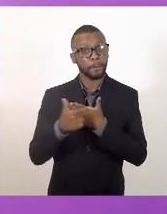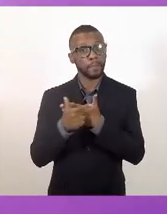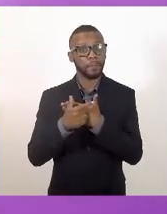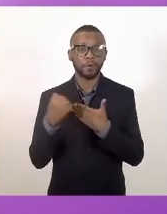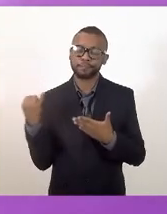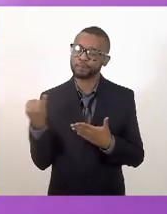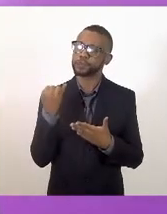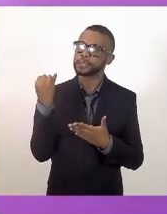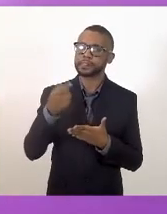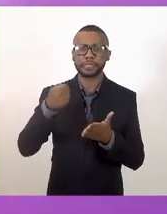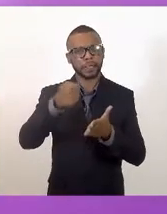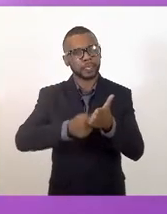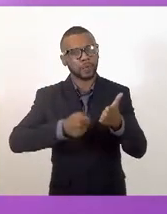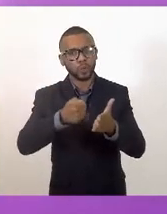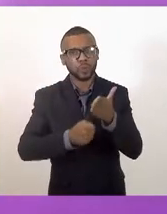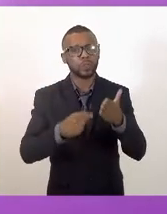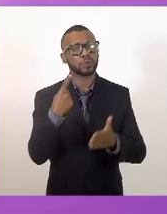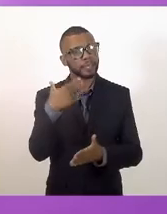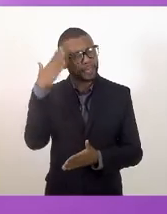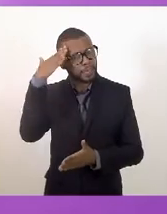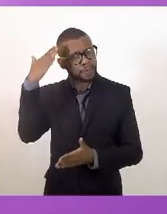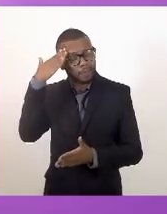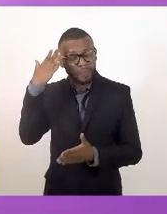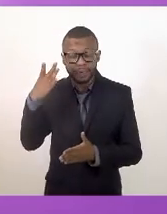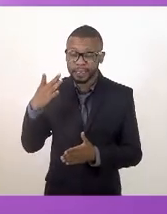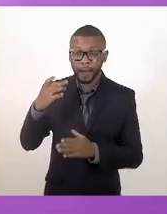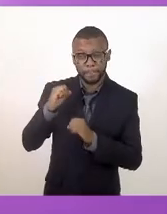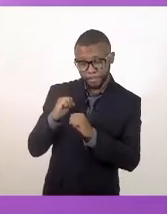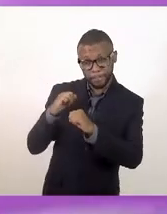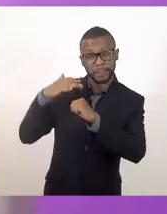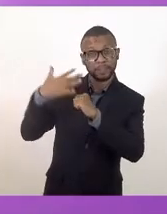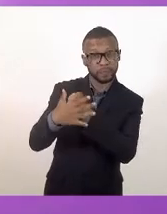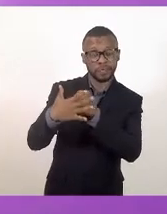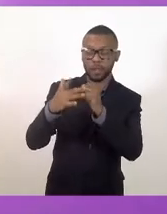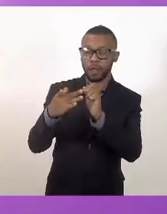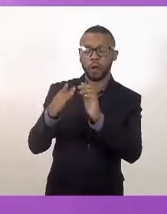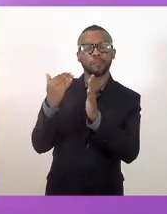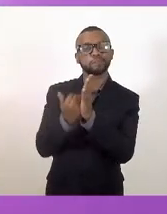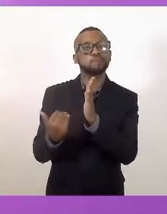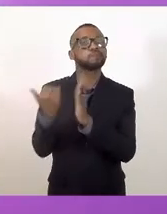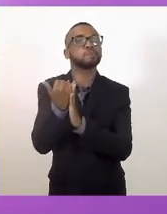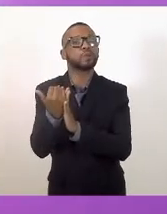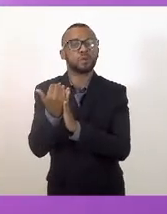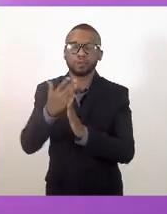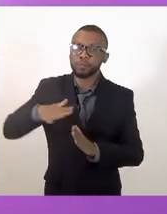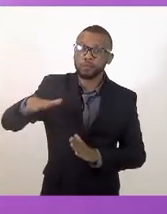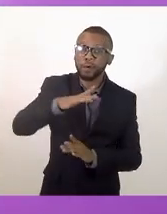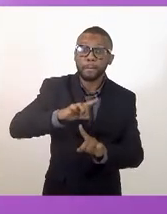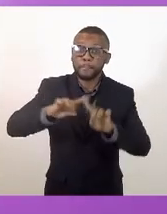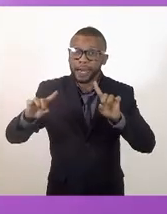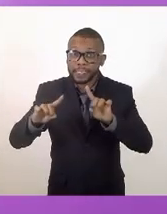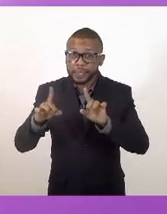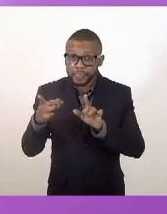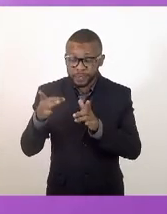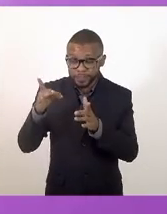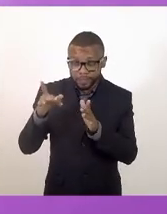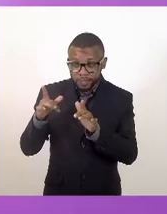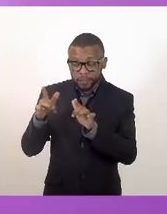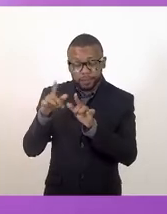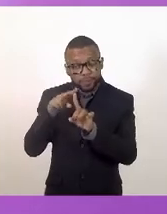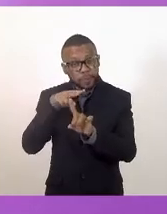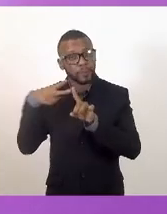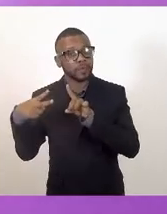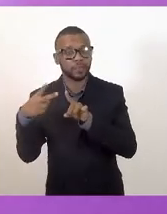pandemia aumentou os casos, mas a política efetiva não avançou. Então,